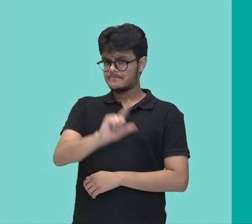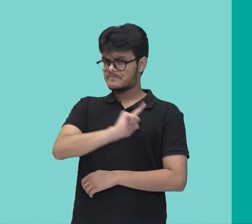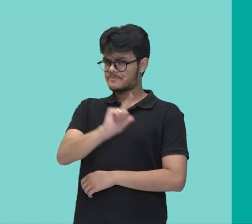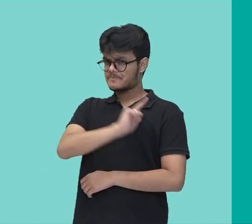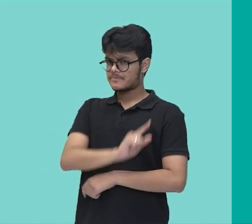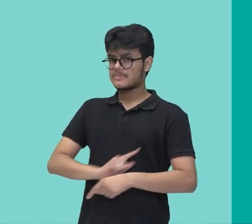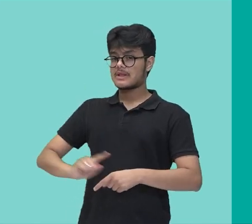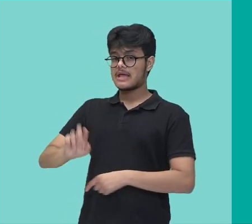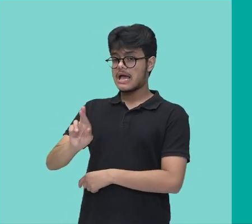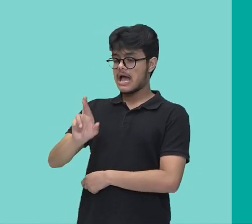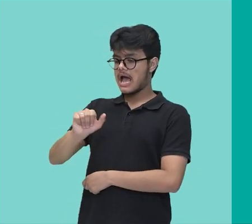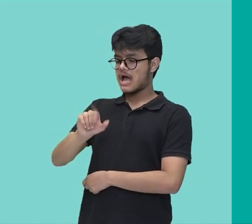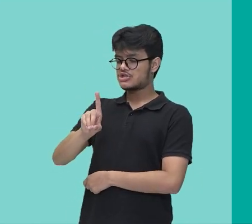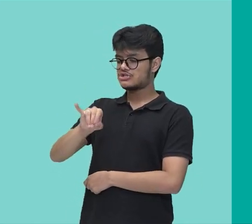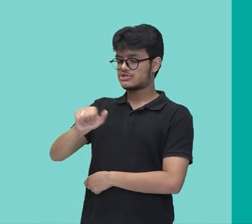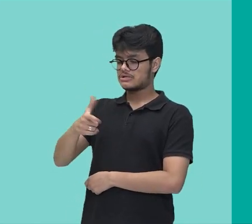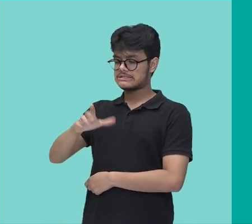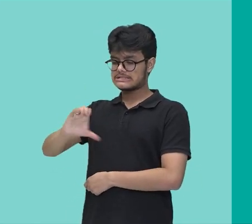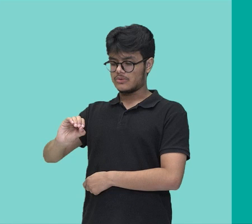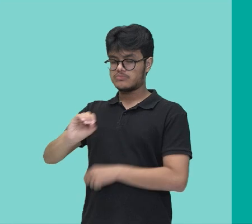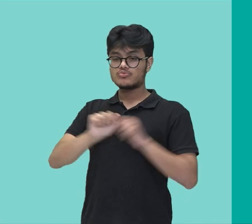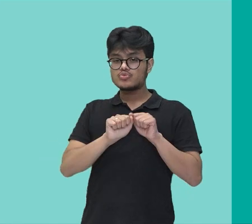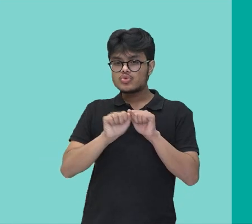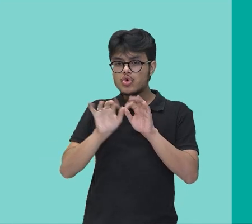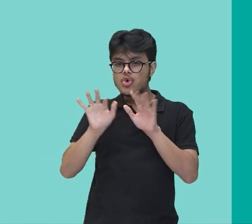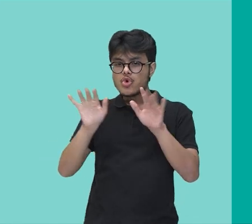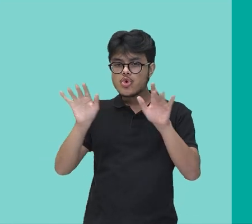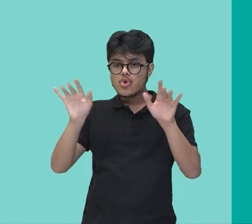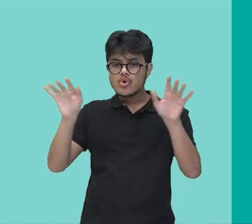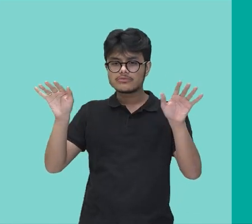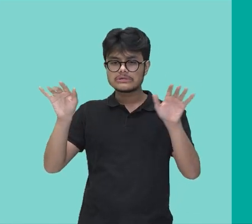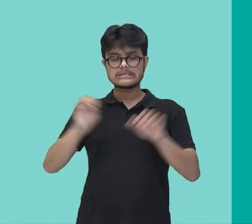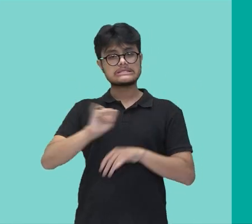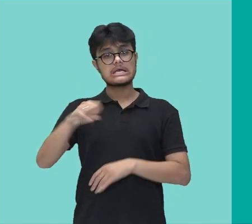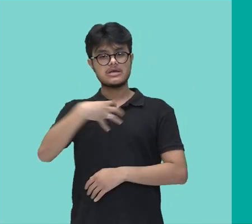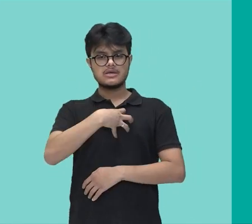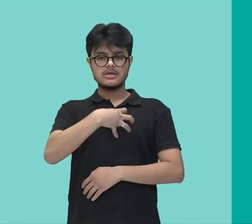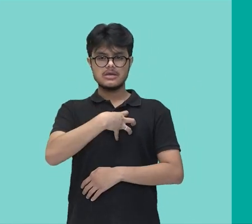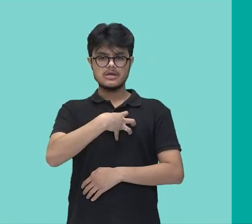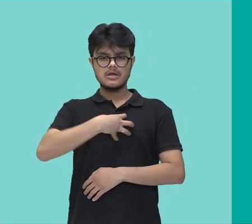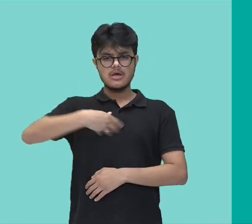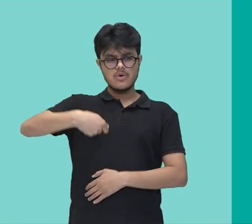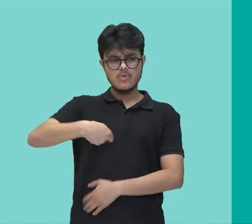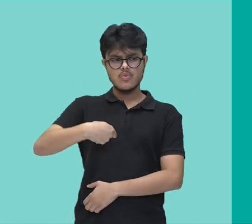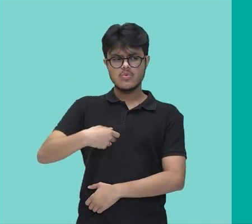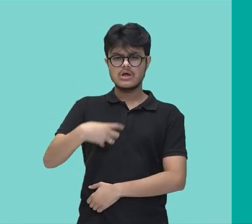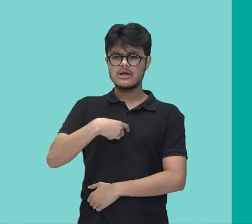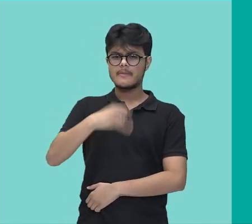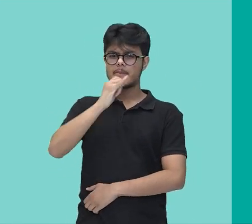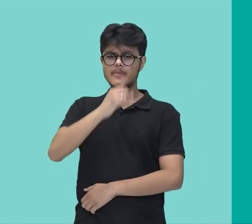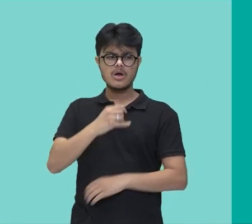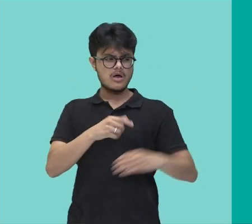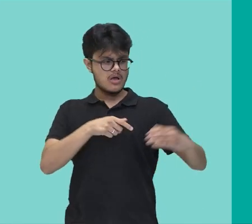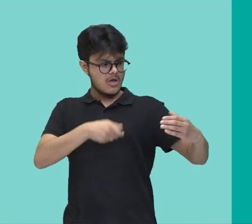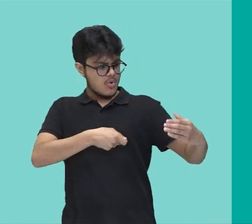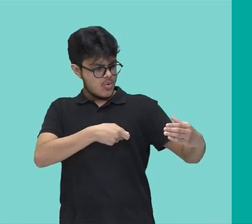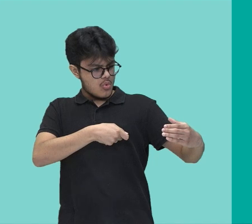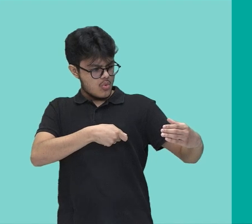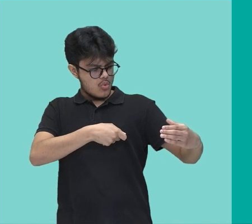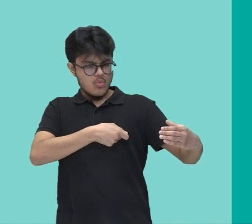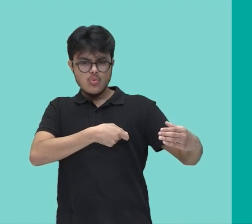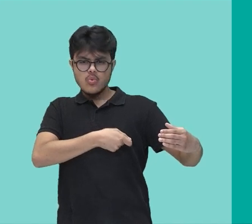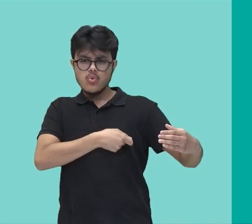são sinônimos, ele vai ocorrendo. É que quando nós sentimos, mesmo a longa distância, se eu colocasse a